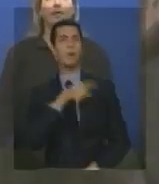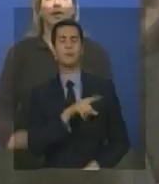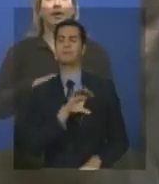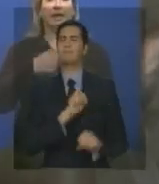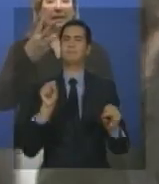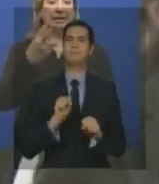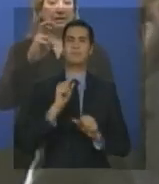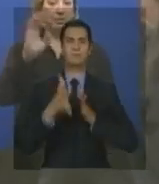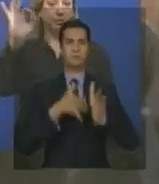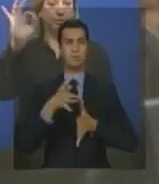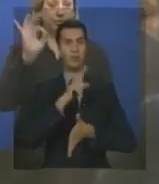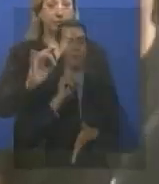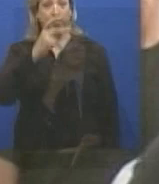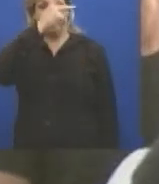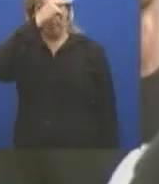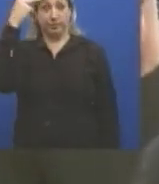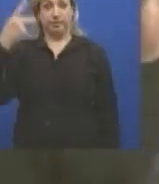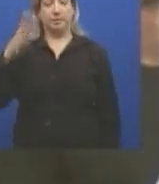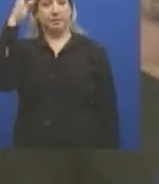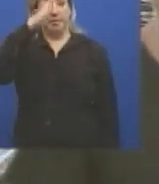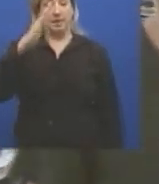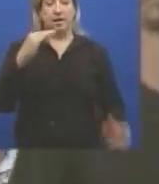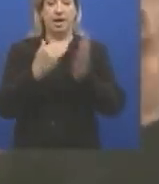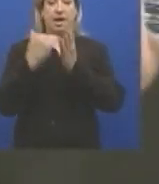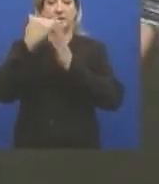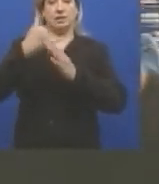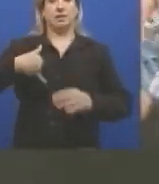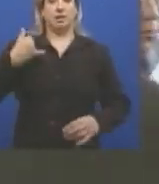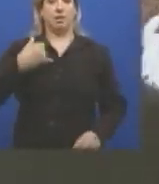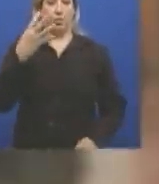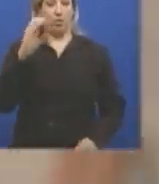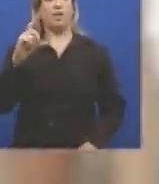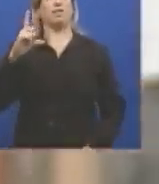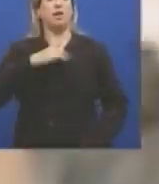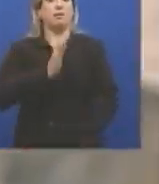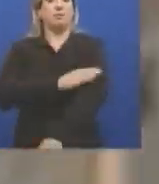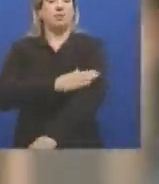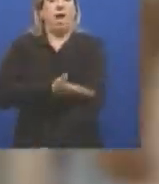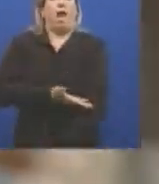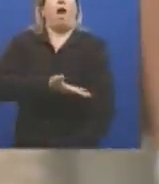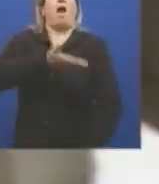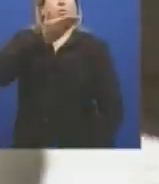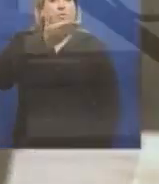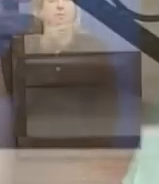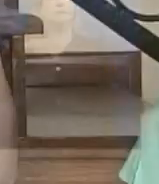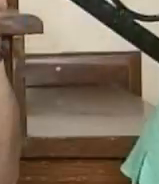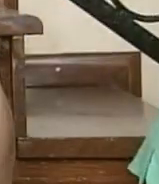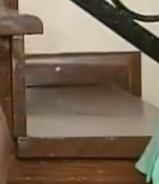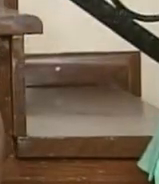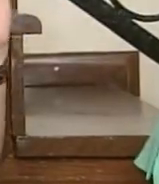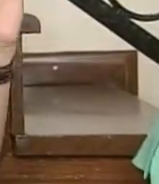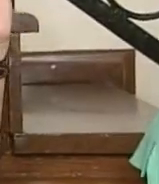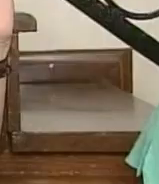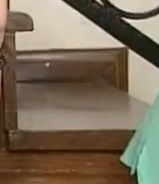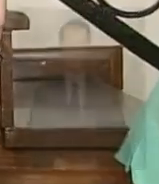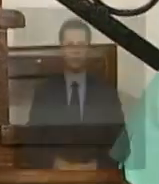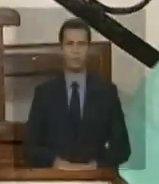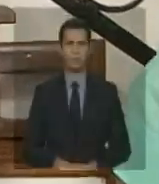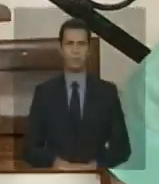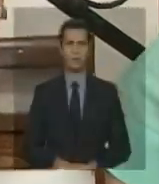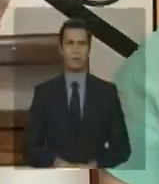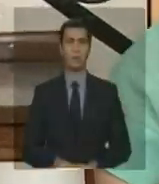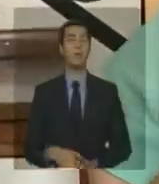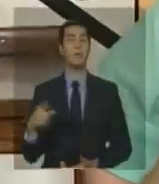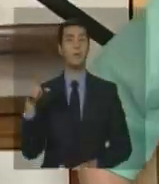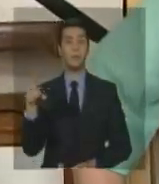Virou intérprete. A população brasileira acima de 40 anos é hipertensa, tem pressão alta. O pai Wilson